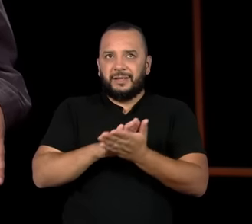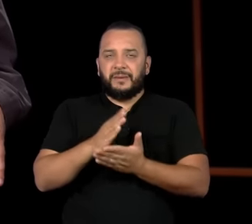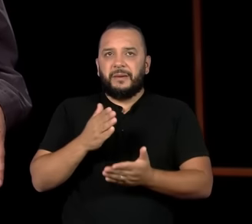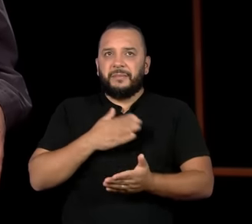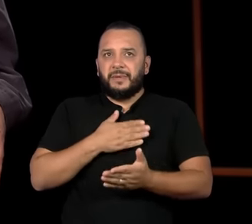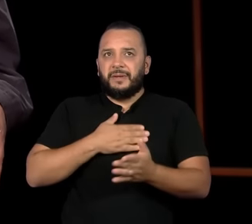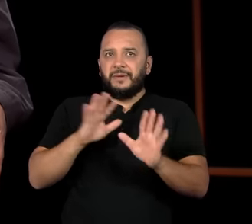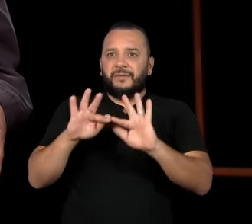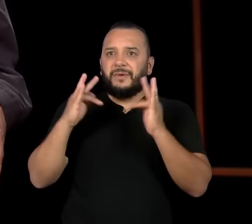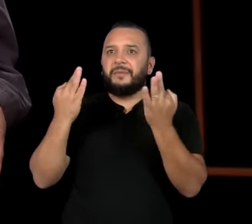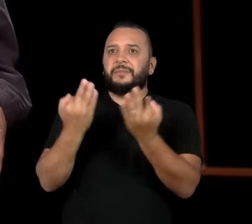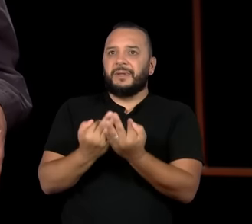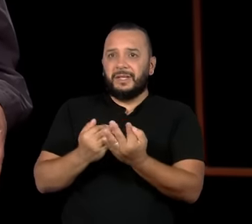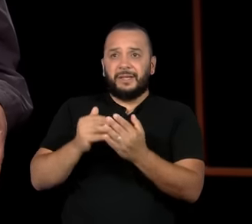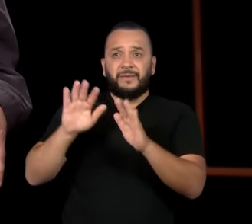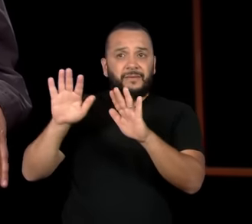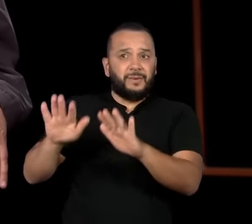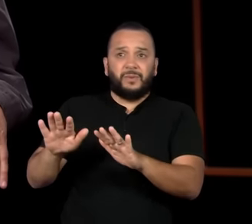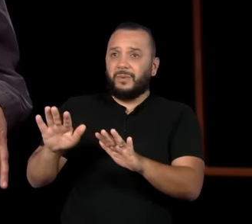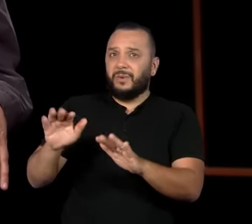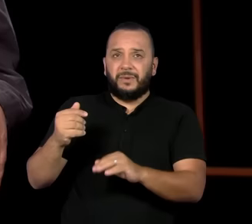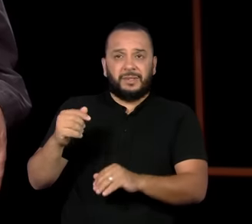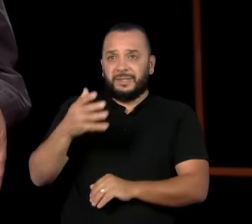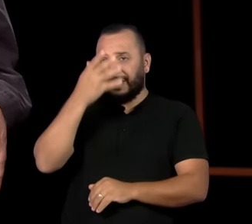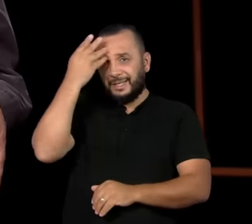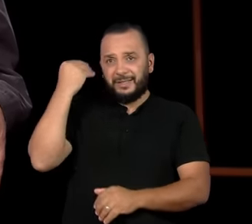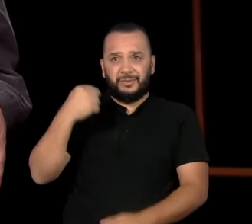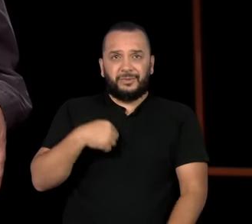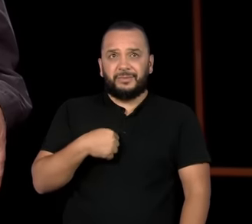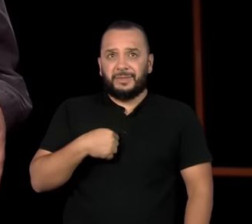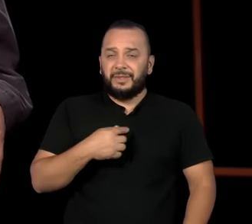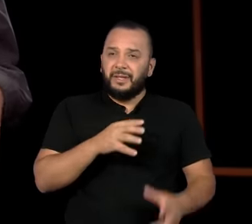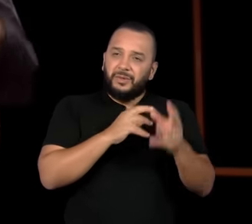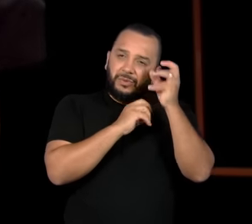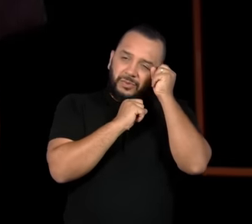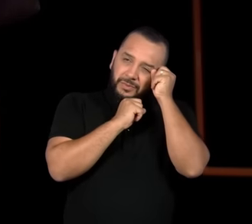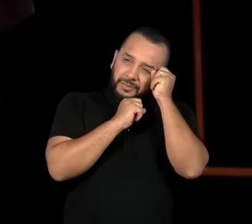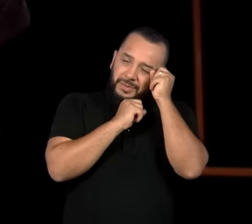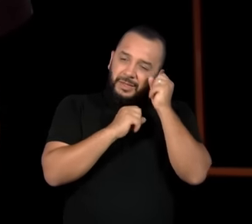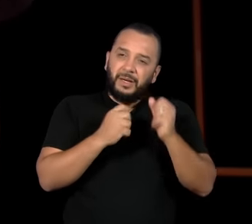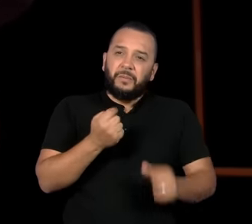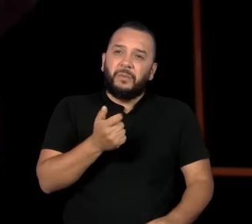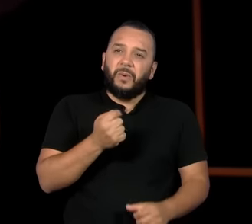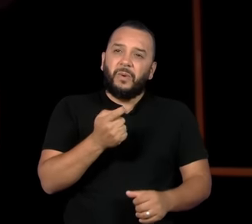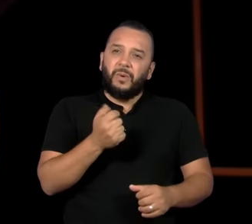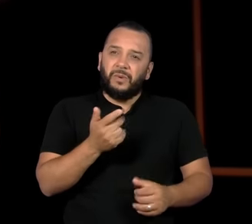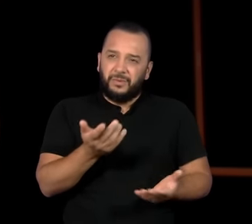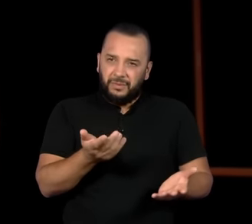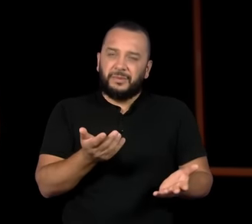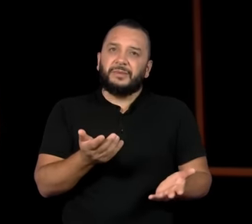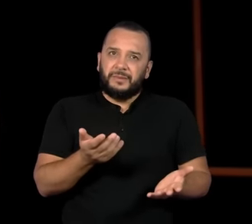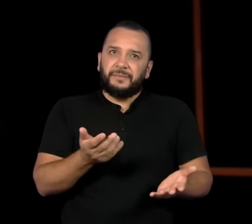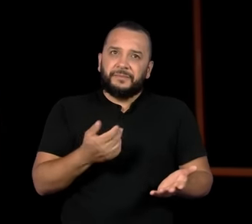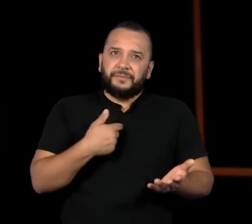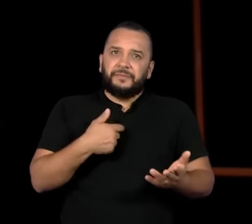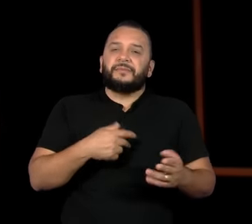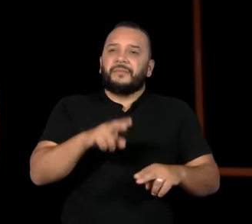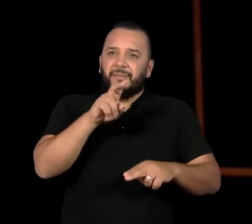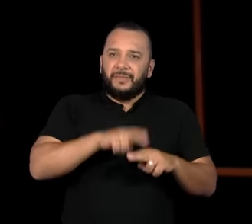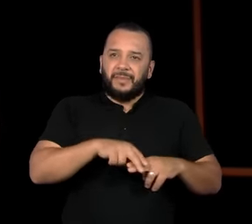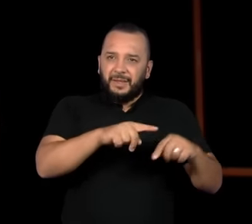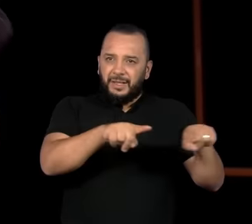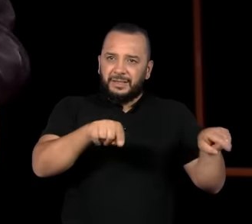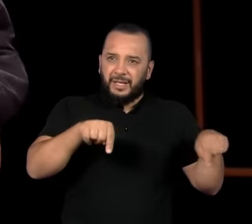família ficou lá, esqueceu de mim. Eu dormi algumas horas por noite sentado no